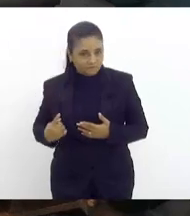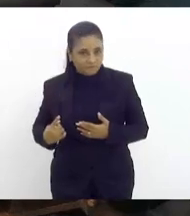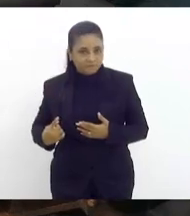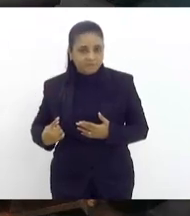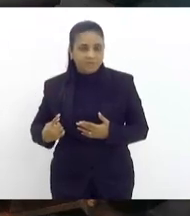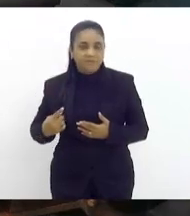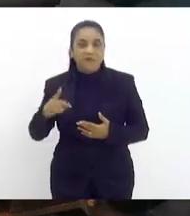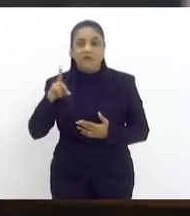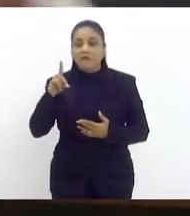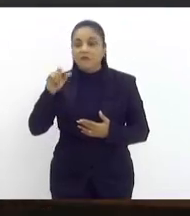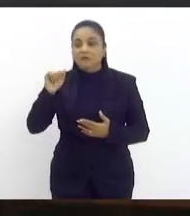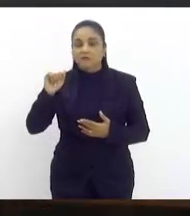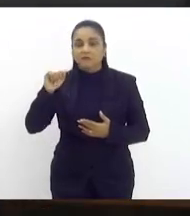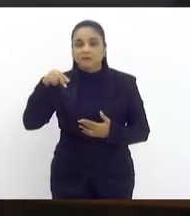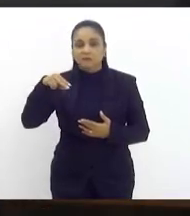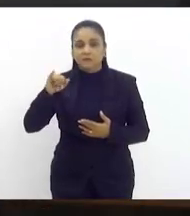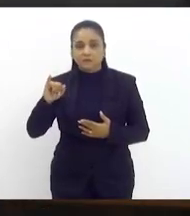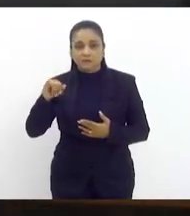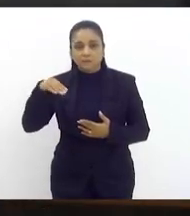Deputada Dani Monteiro.